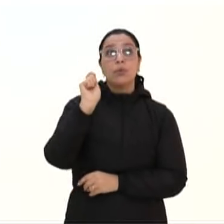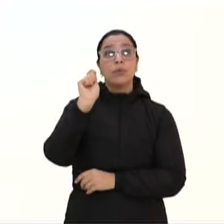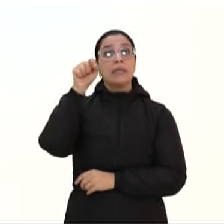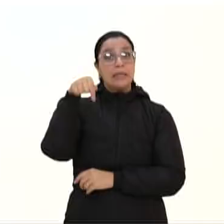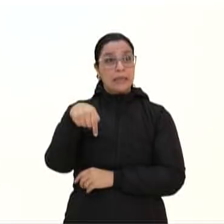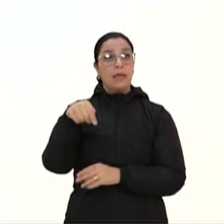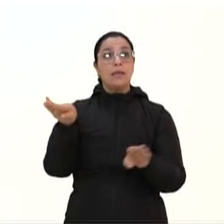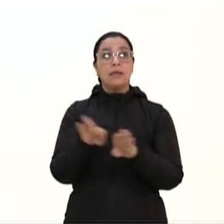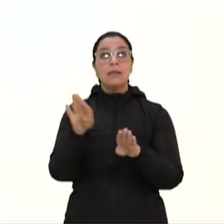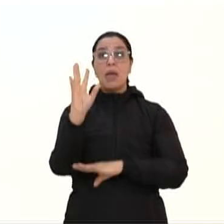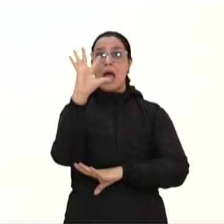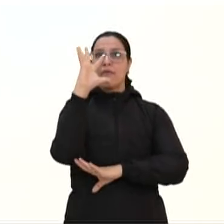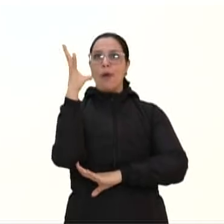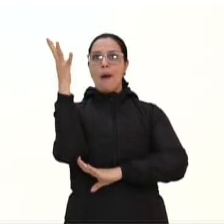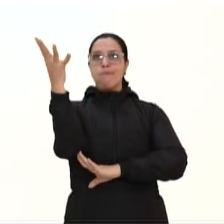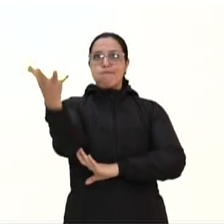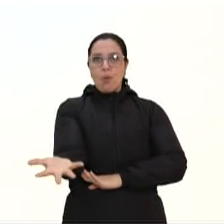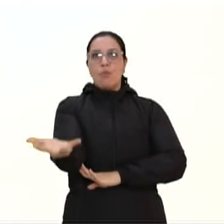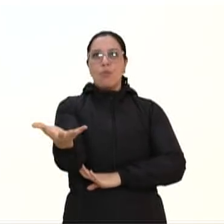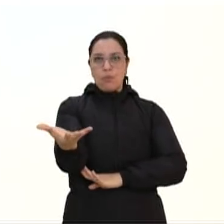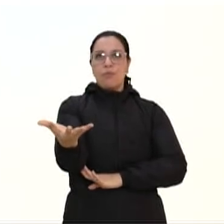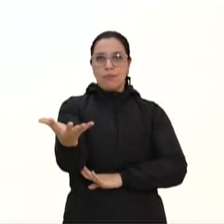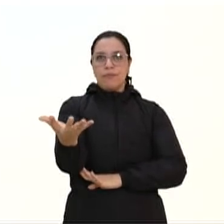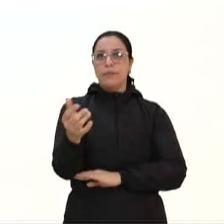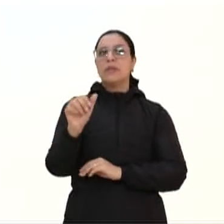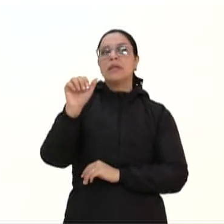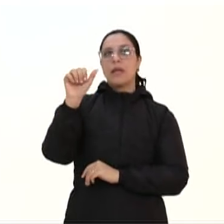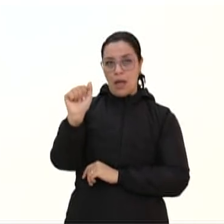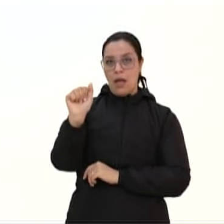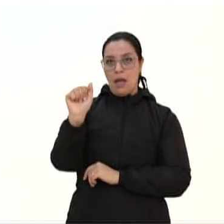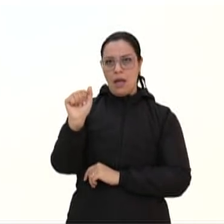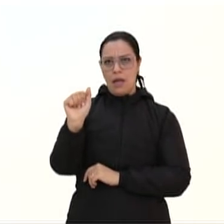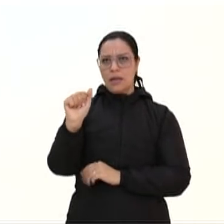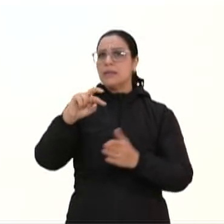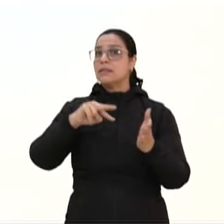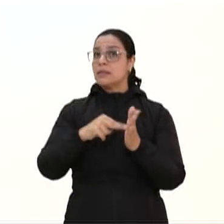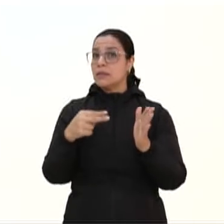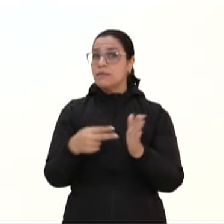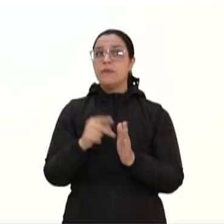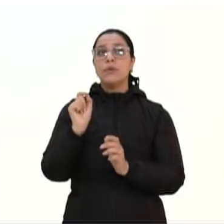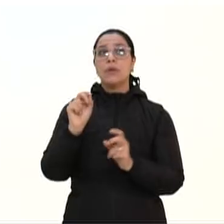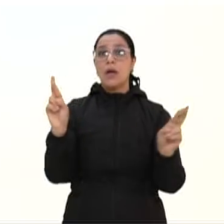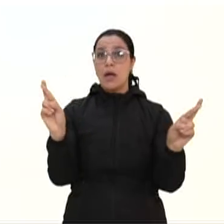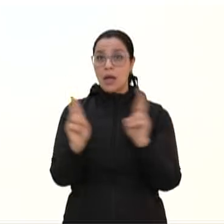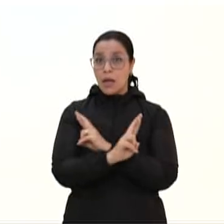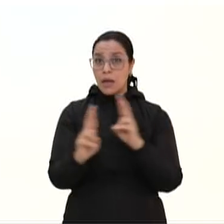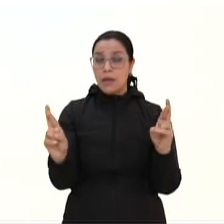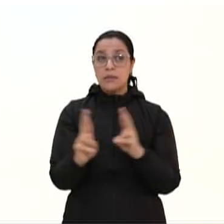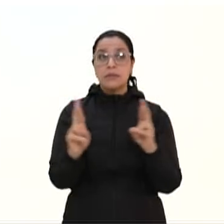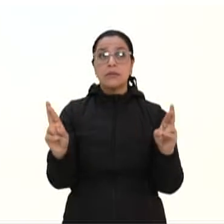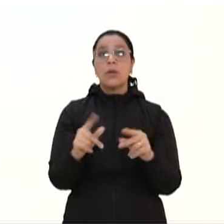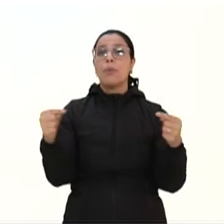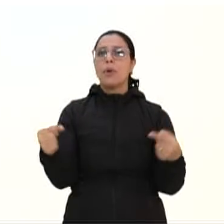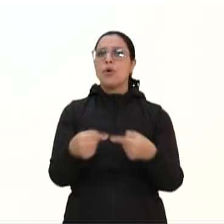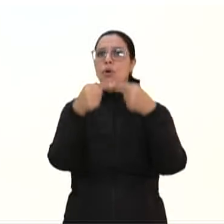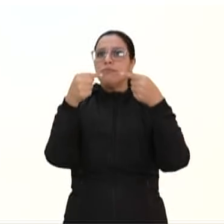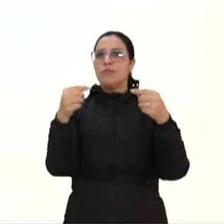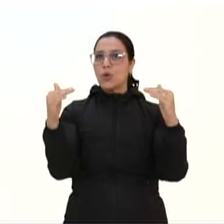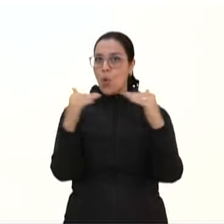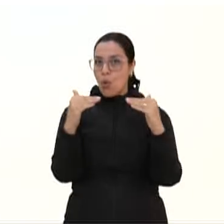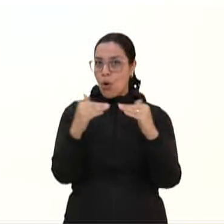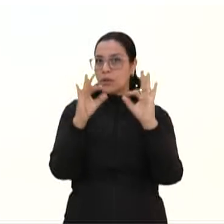aula. Analise a frase abaixo e marque a alternativa correta com relação à relação